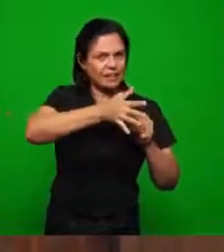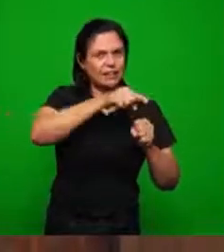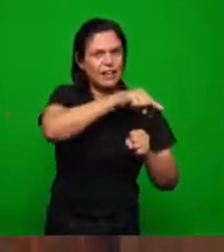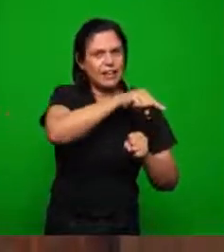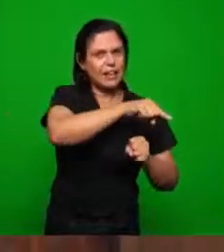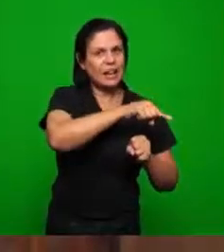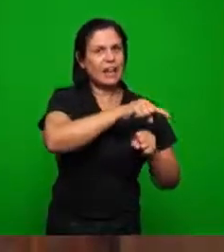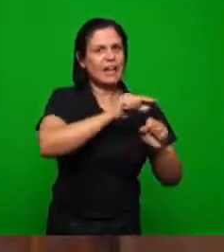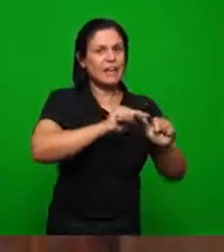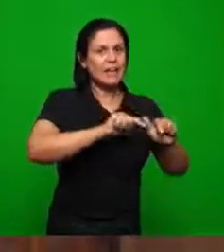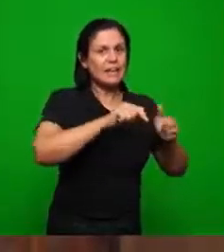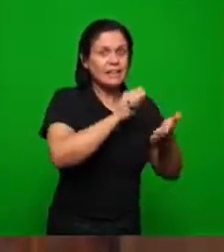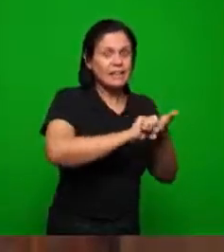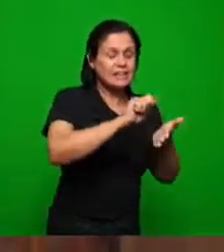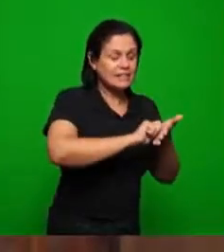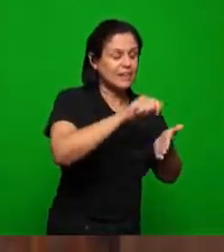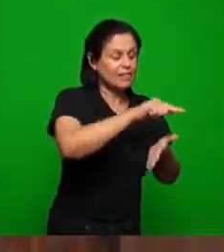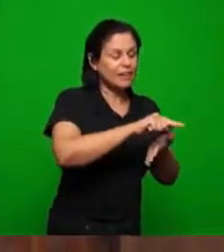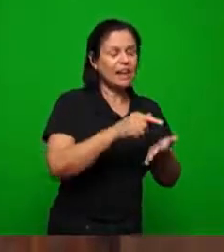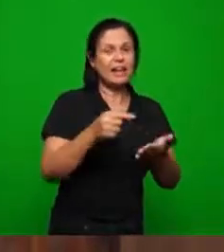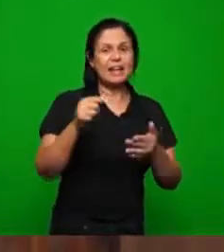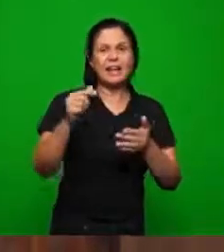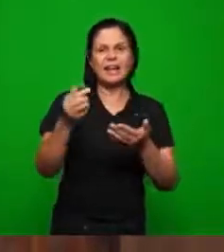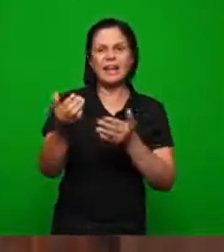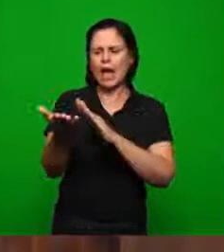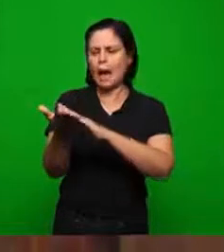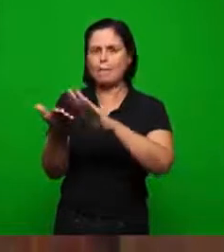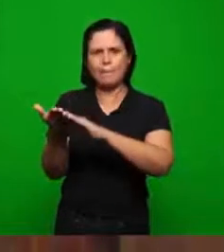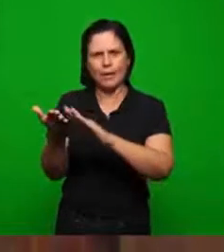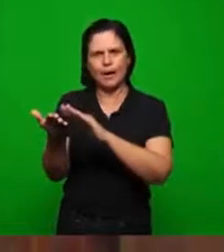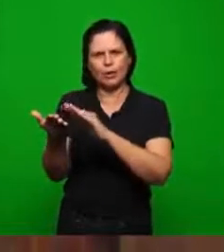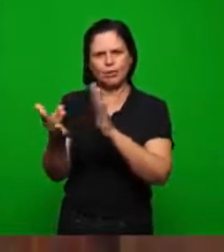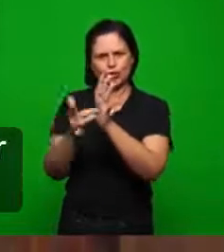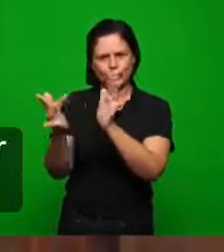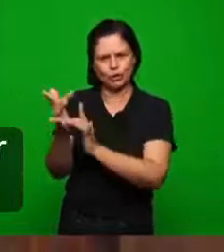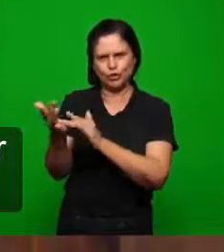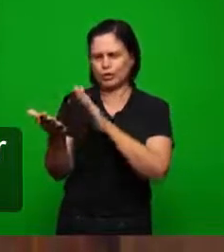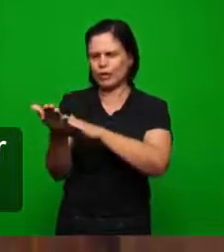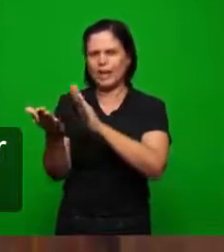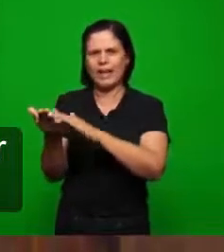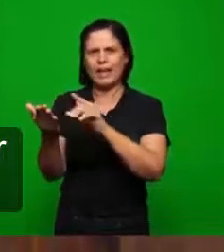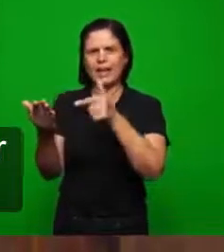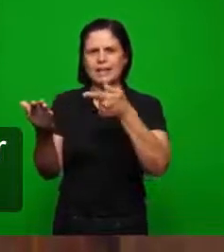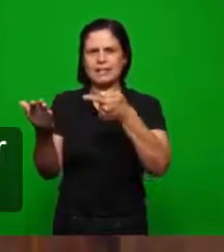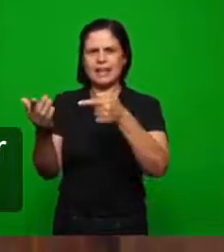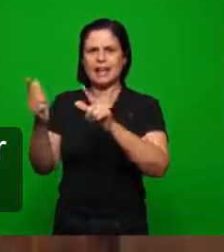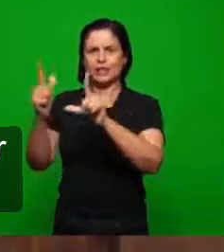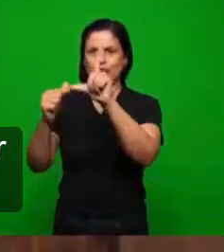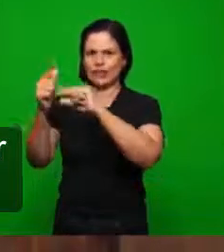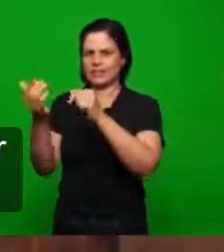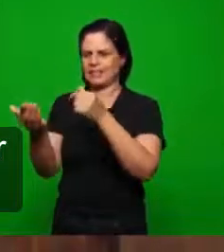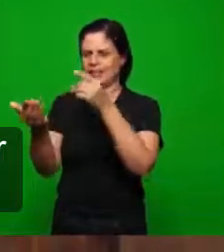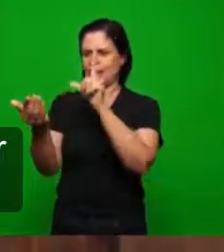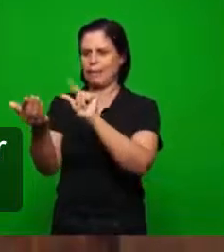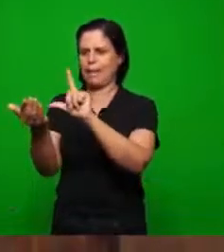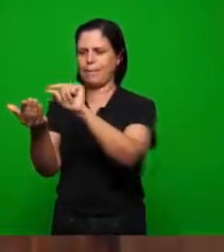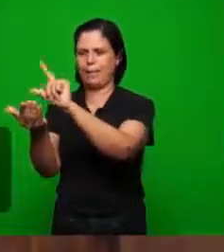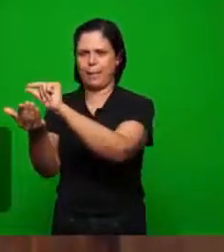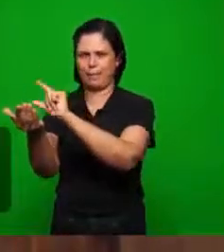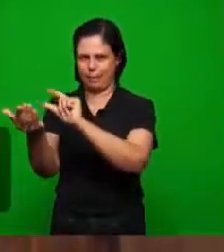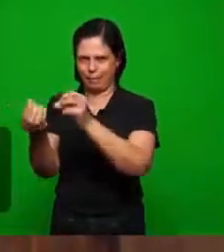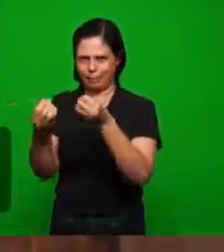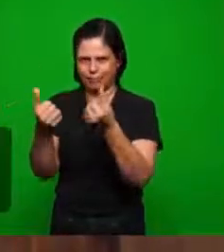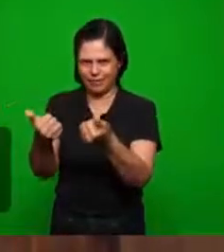que estão lá, agora é a confirmação. Daqui para frente, agora vamos às perguntas, e o pastor